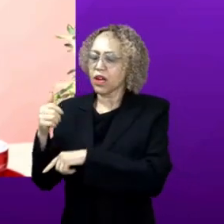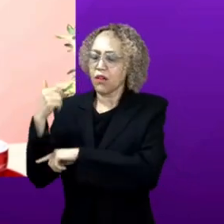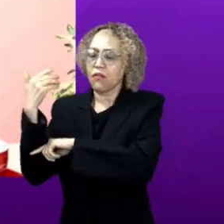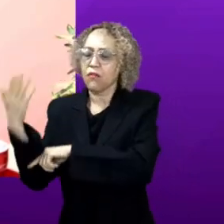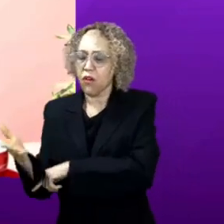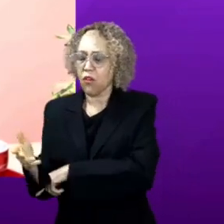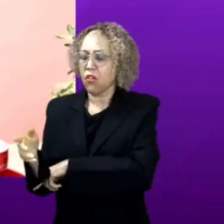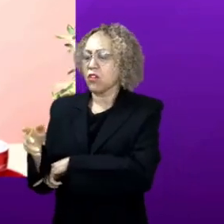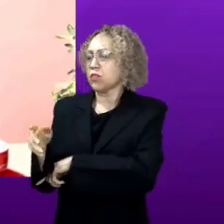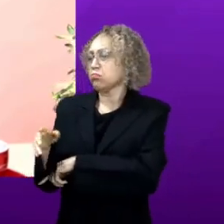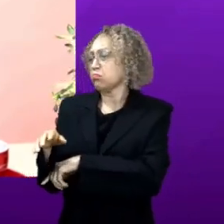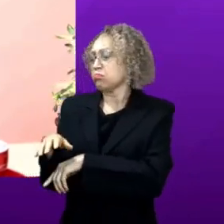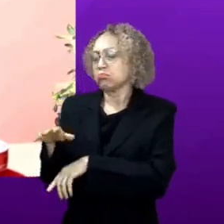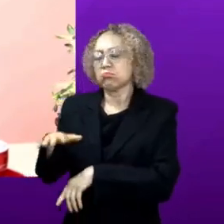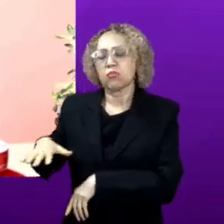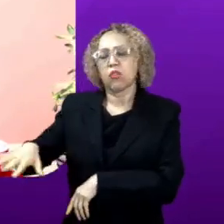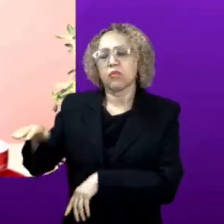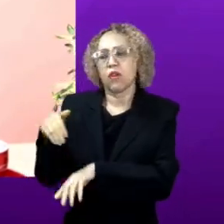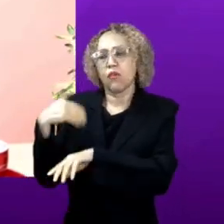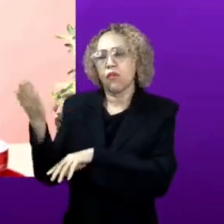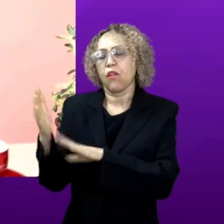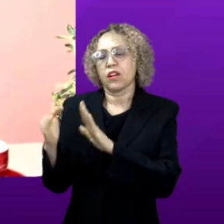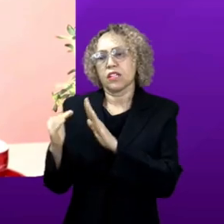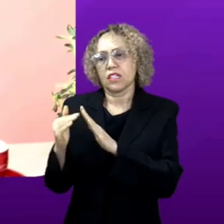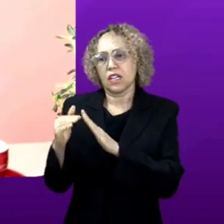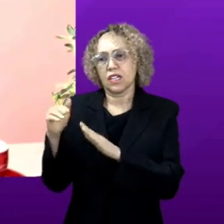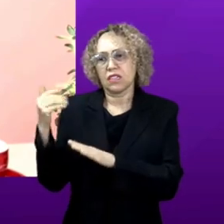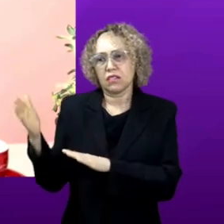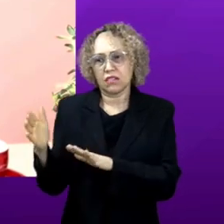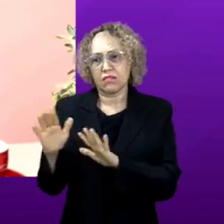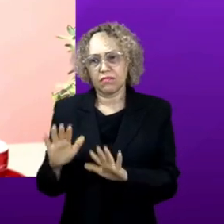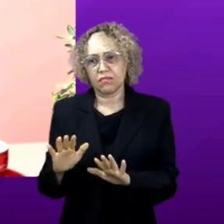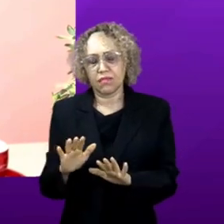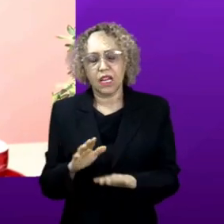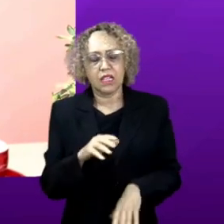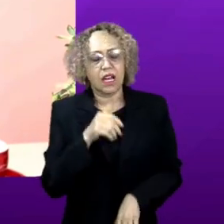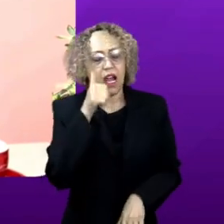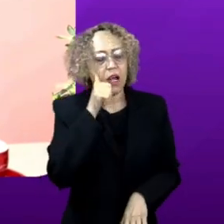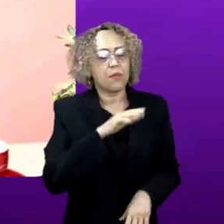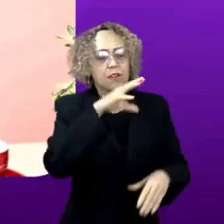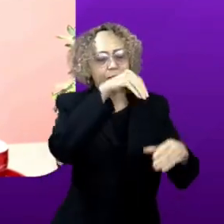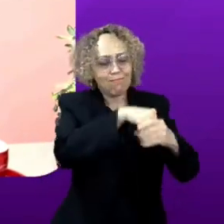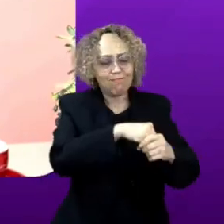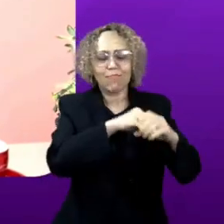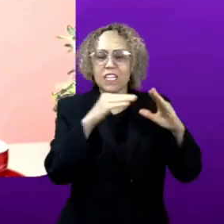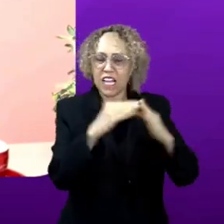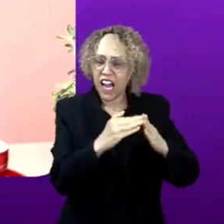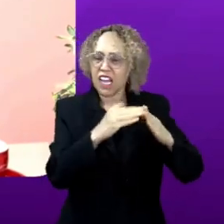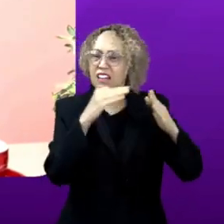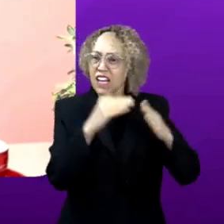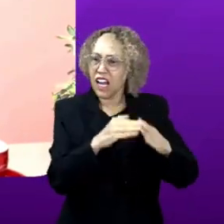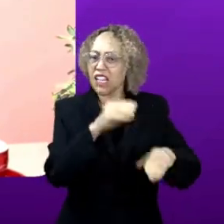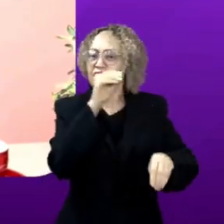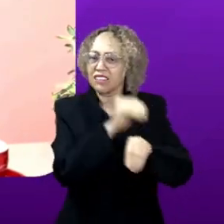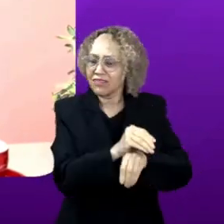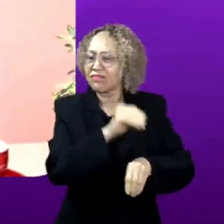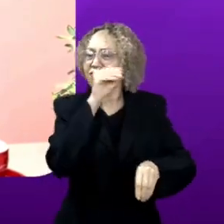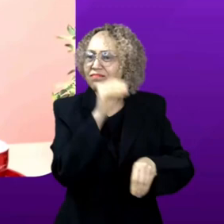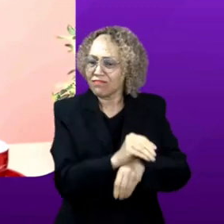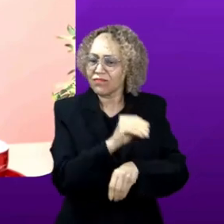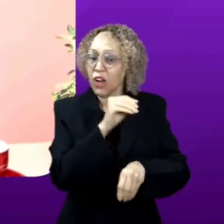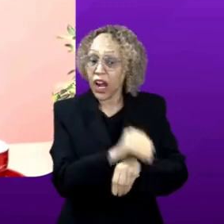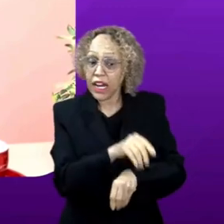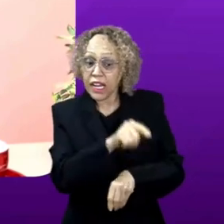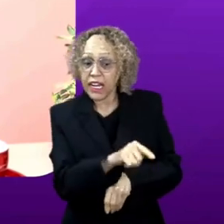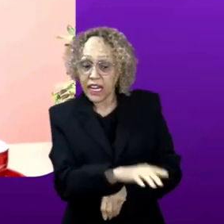trabalho, em outros ambientes fora do mundo privado, doméstico, onde acontece a